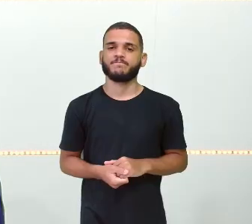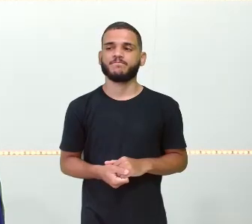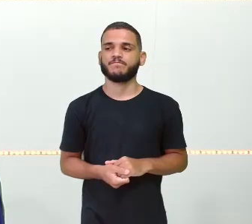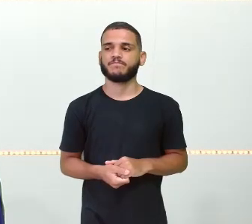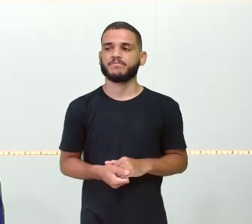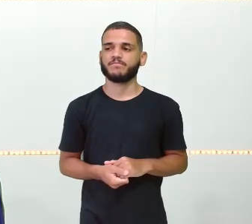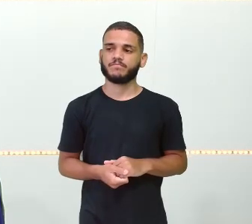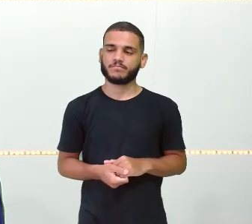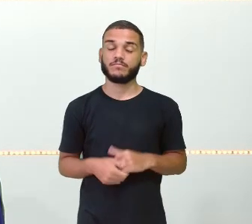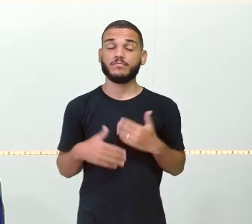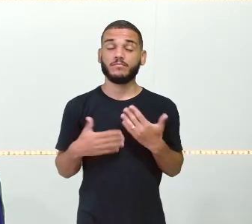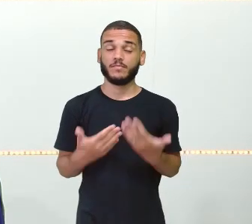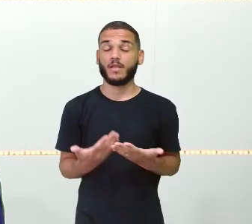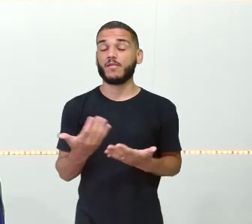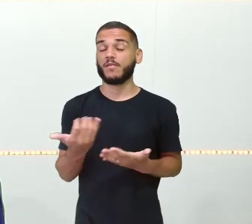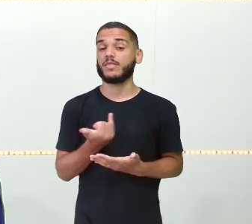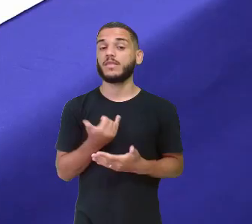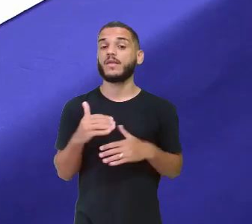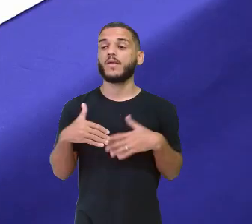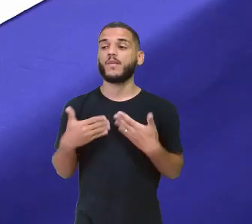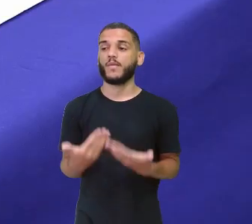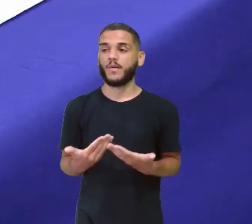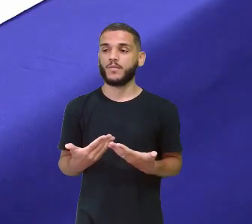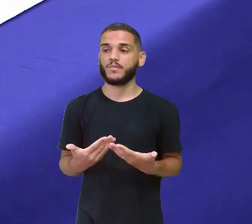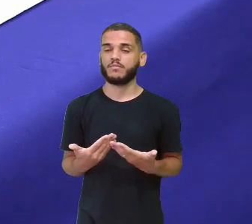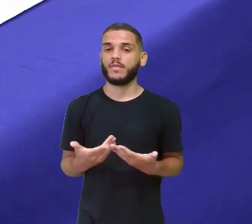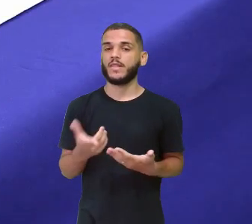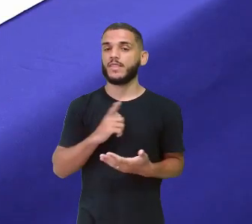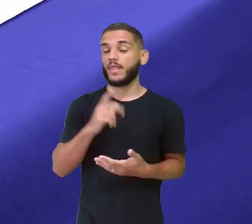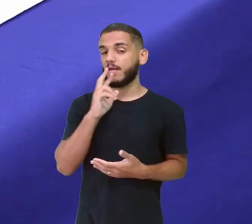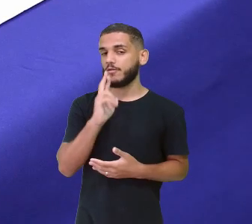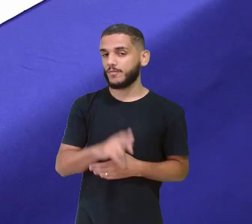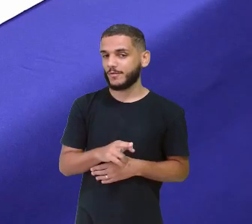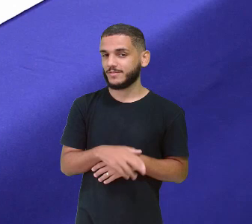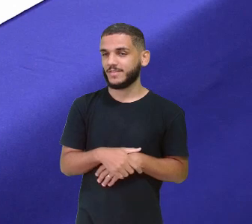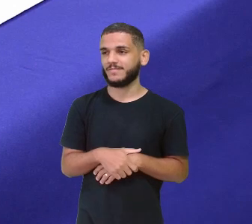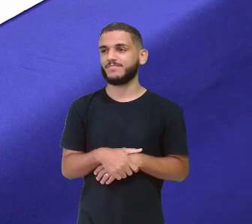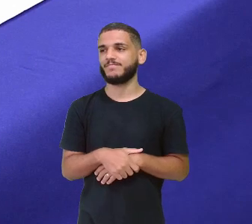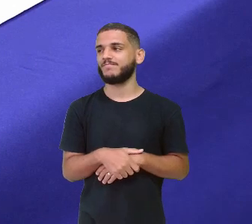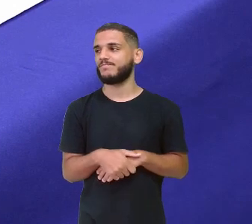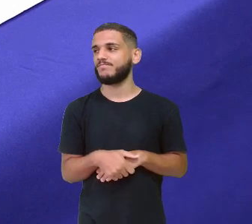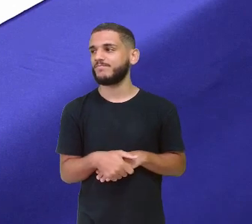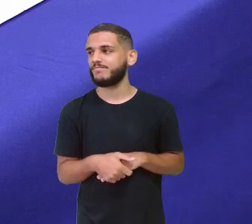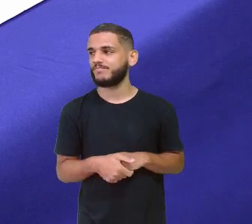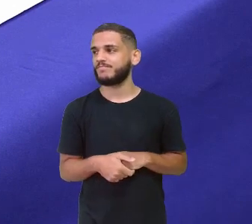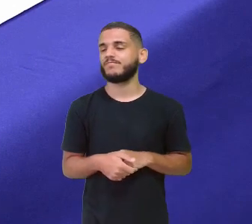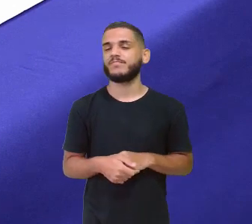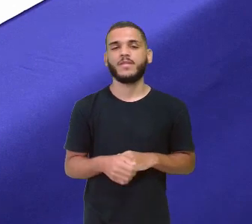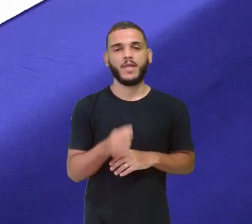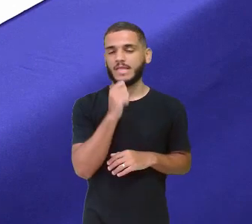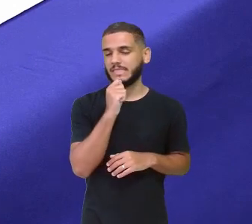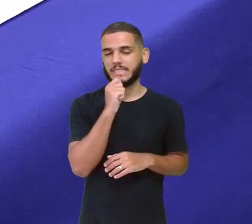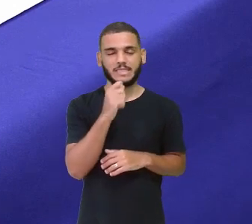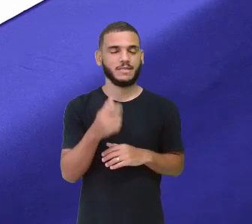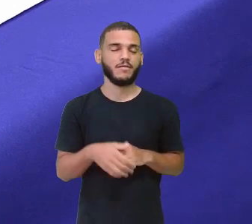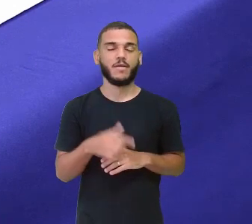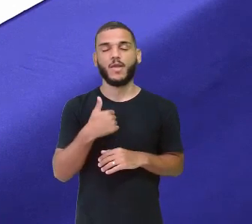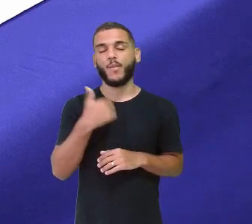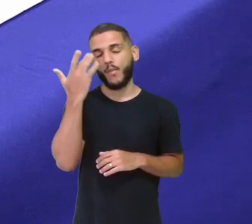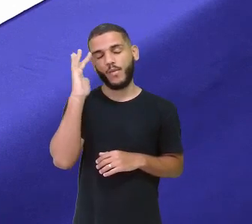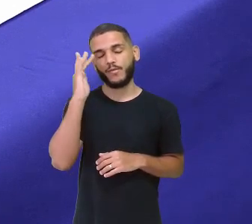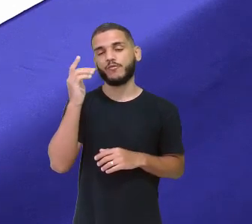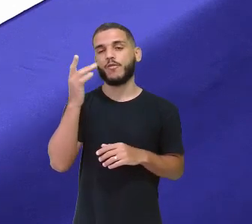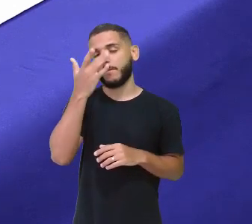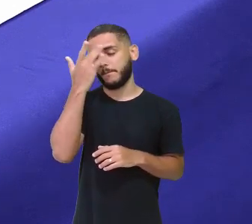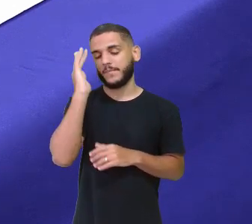Qual vocês me dizem aí? Chegou aí a resposta? Chegou a resposta? Acho que o pessoal está